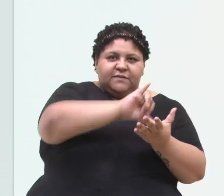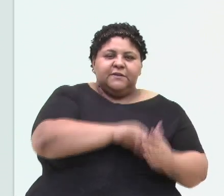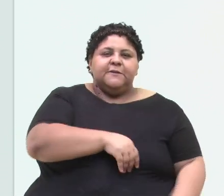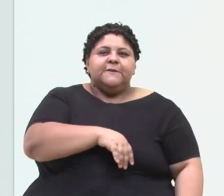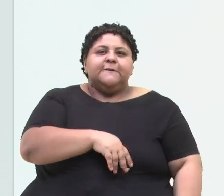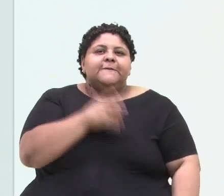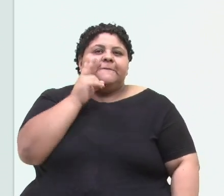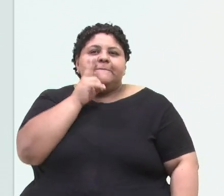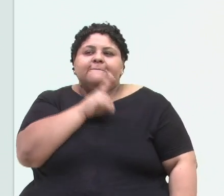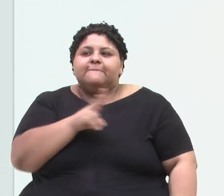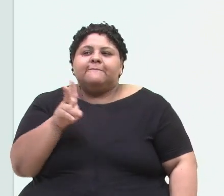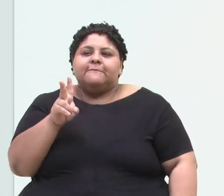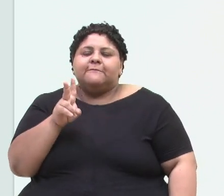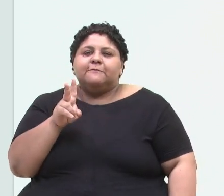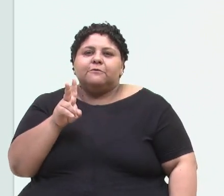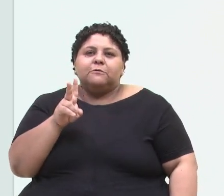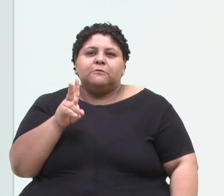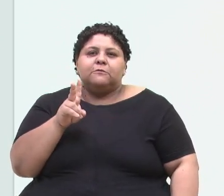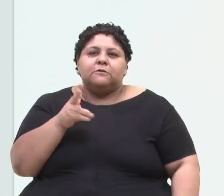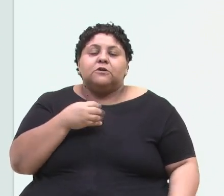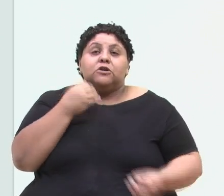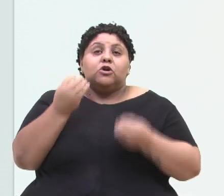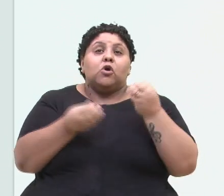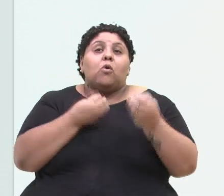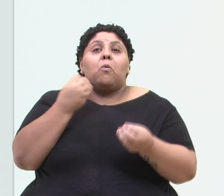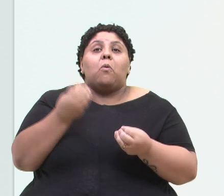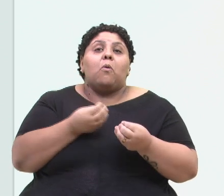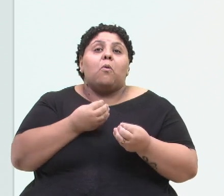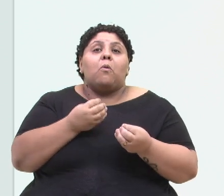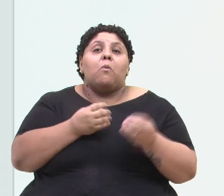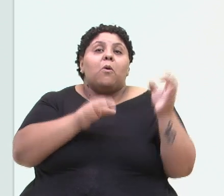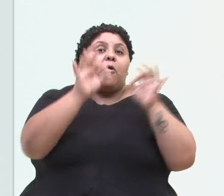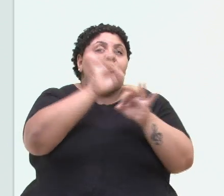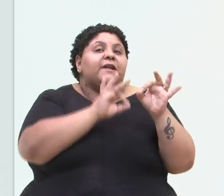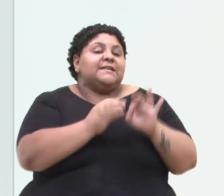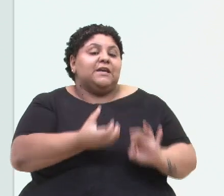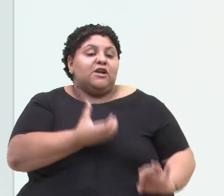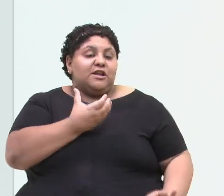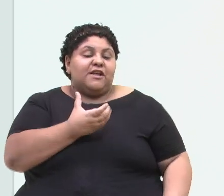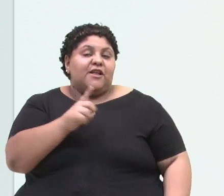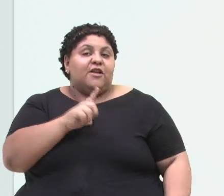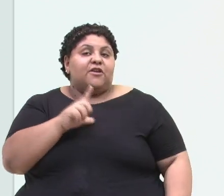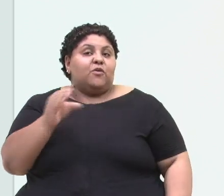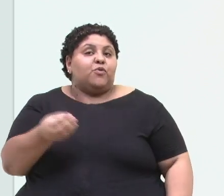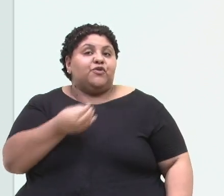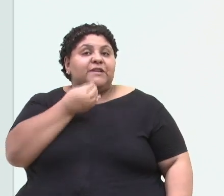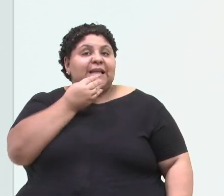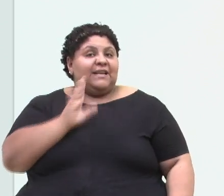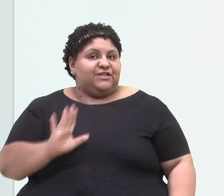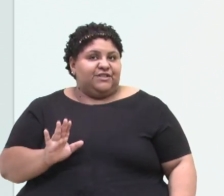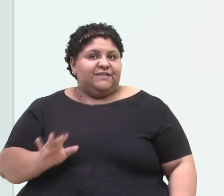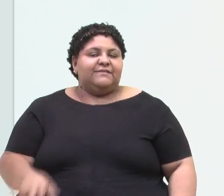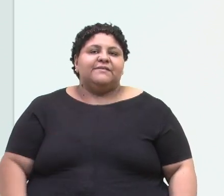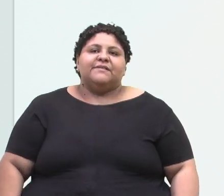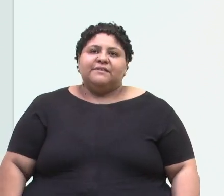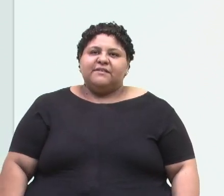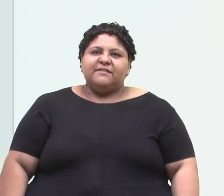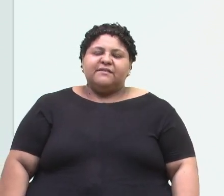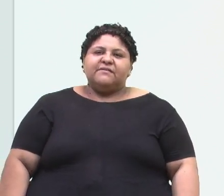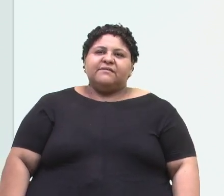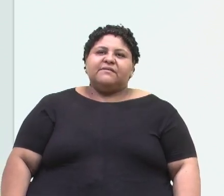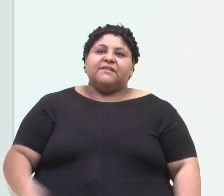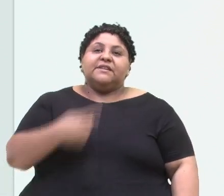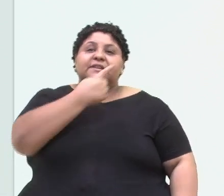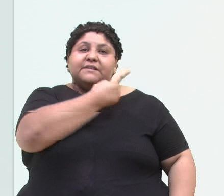vivenciar e experienciar como ela está preparada para o Natal, que eu não tinha tido a oportunidade. E isso